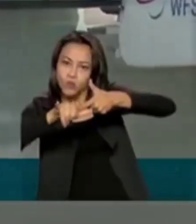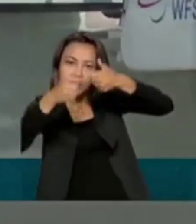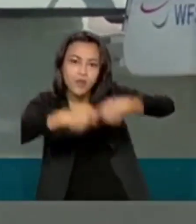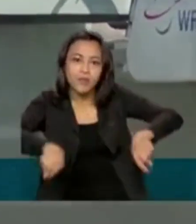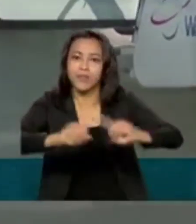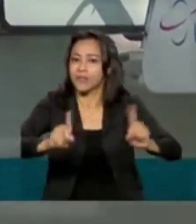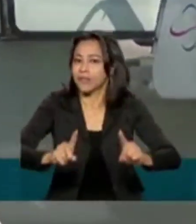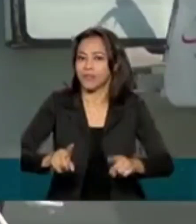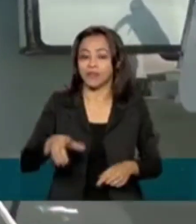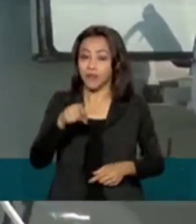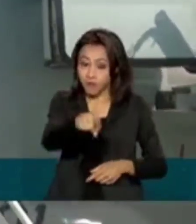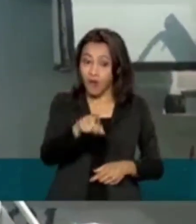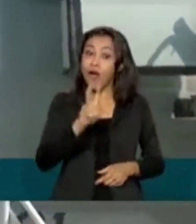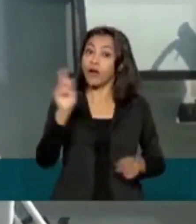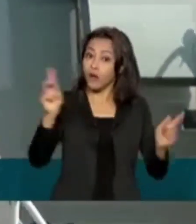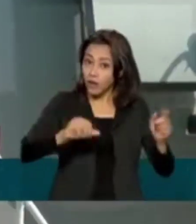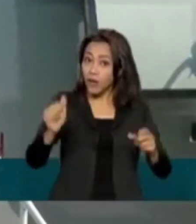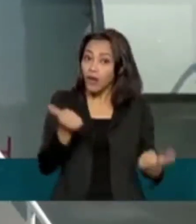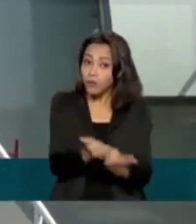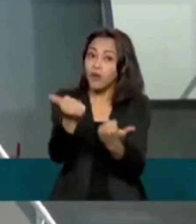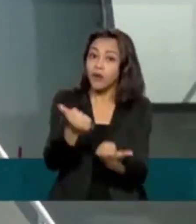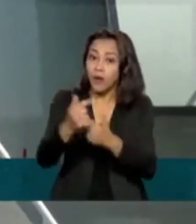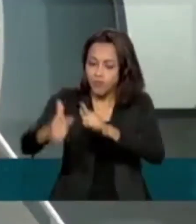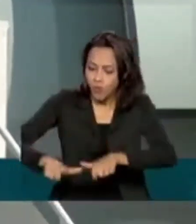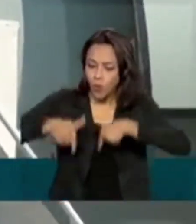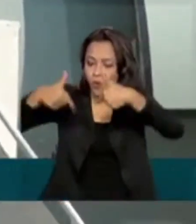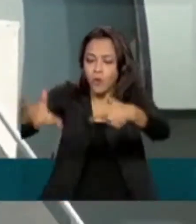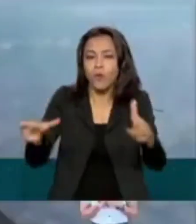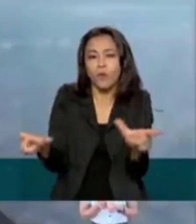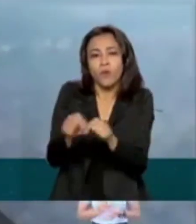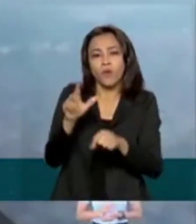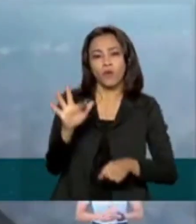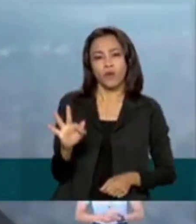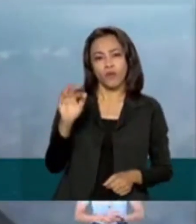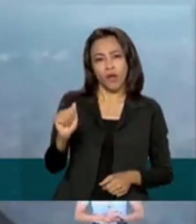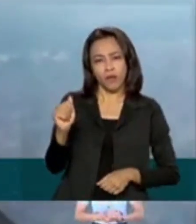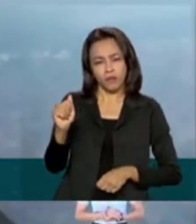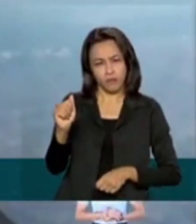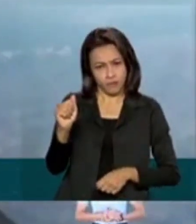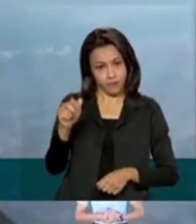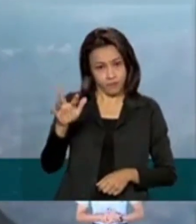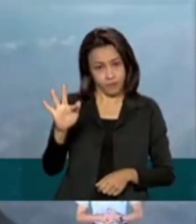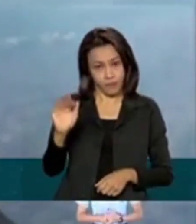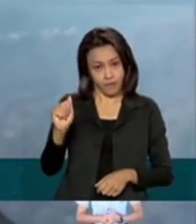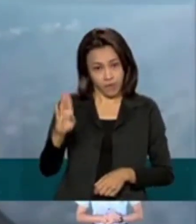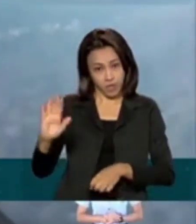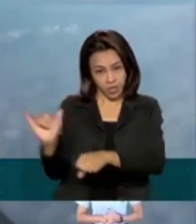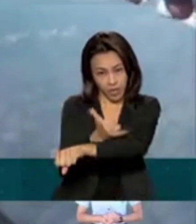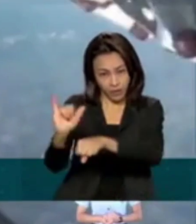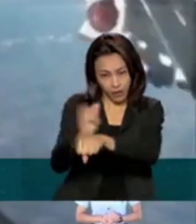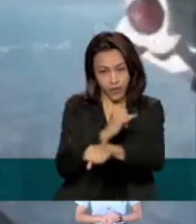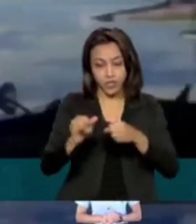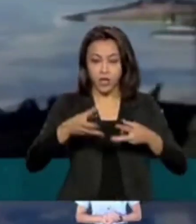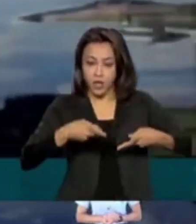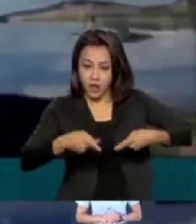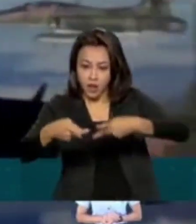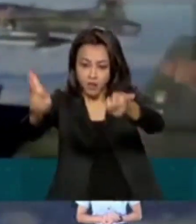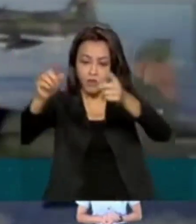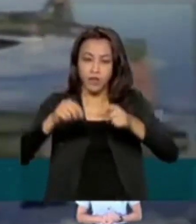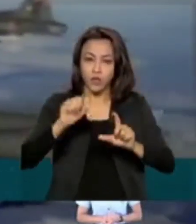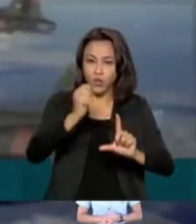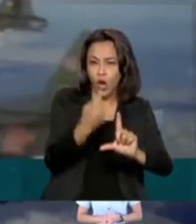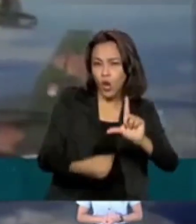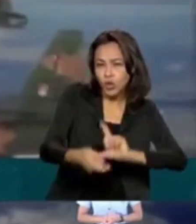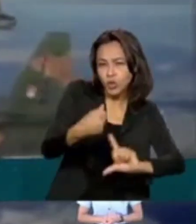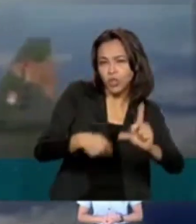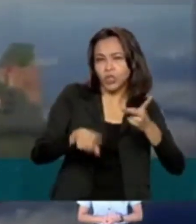as carências operacionais da FAB em ações estratégicas, como um reabastecimento em voo, transporte aéreo logístico